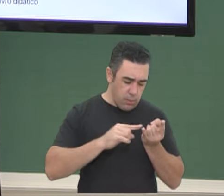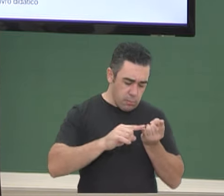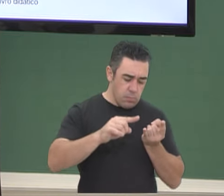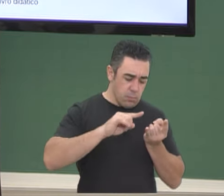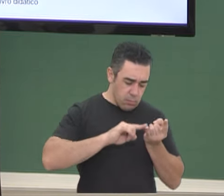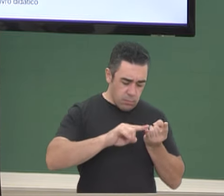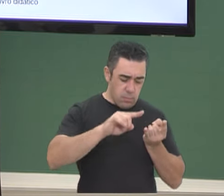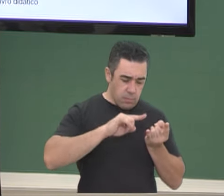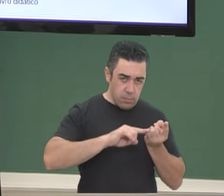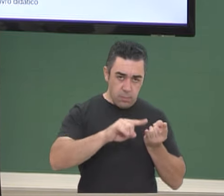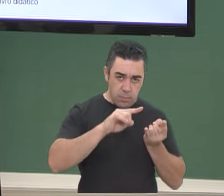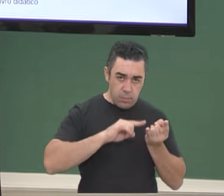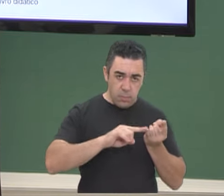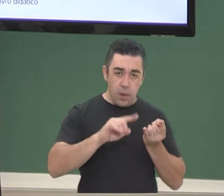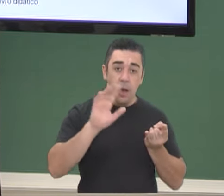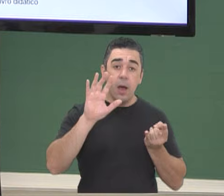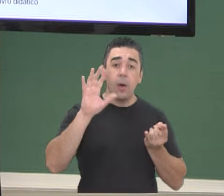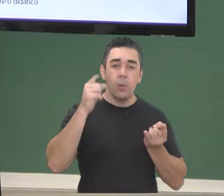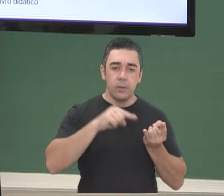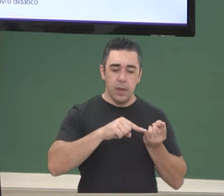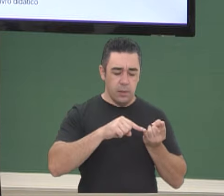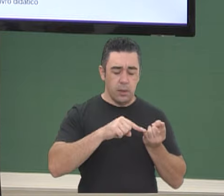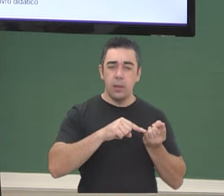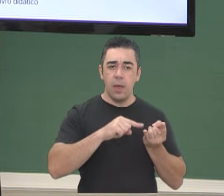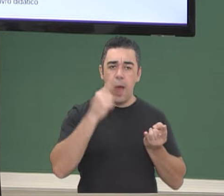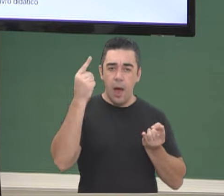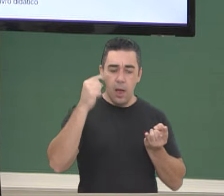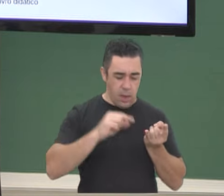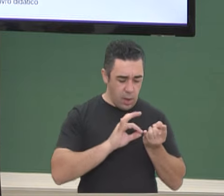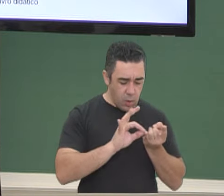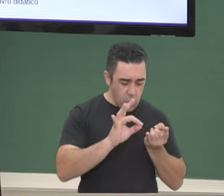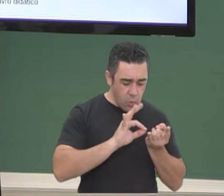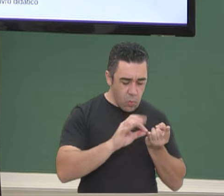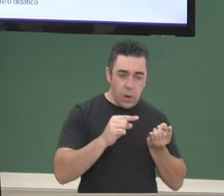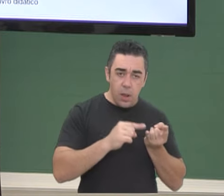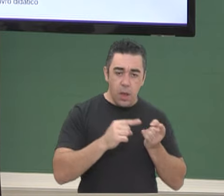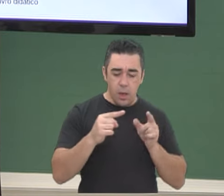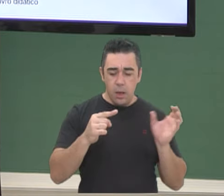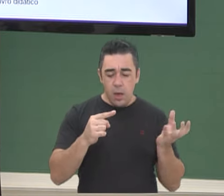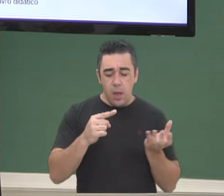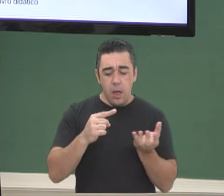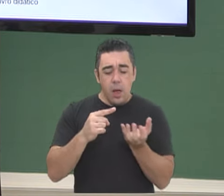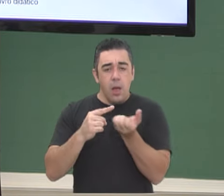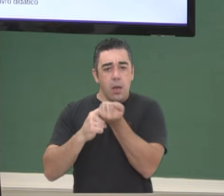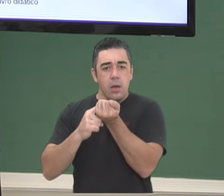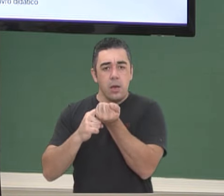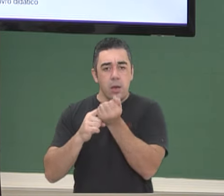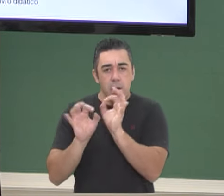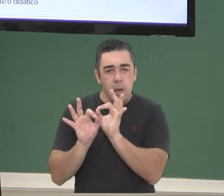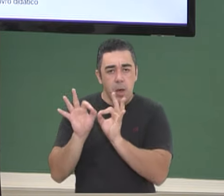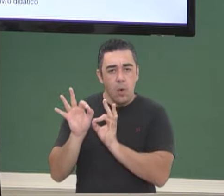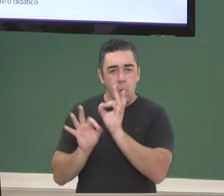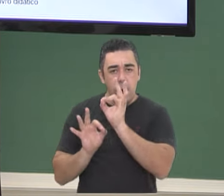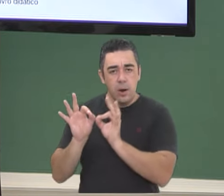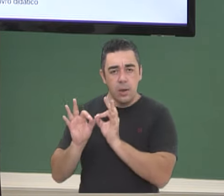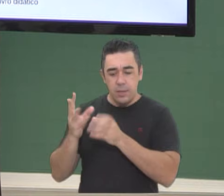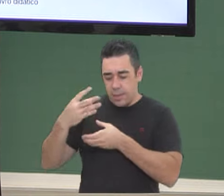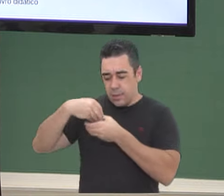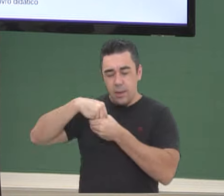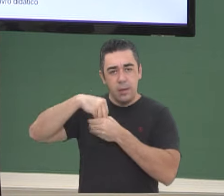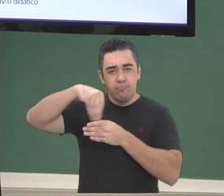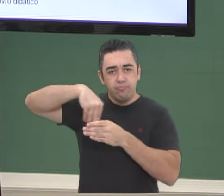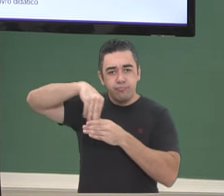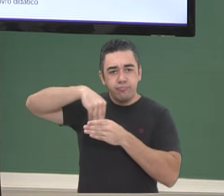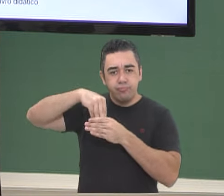único sentido sobre esta agulha eu fiz como que aquelas partículas internas se organizassem